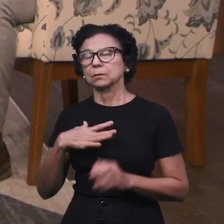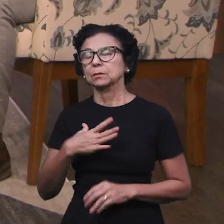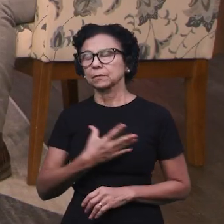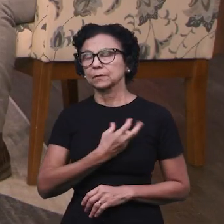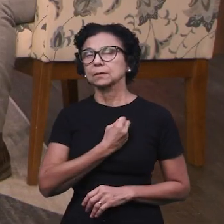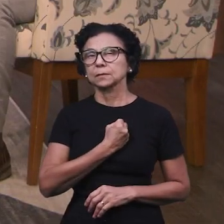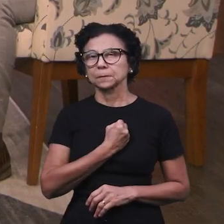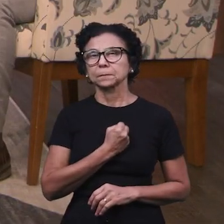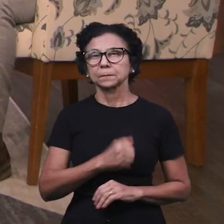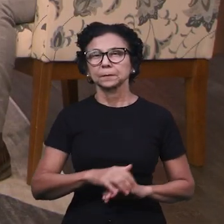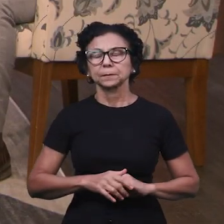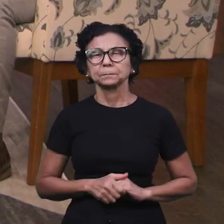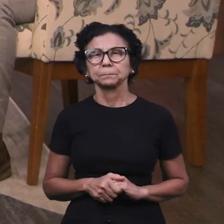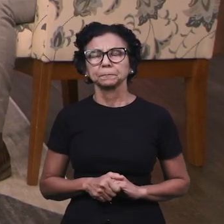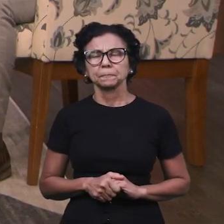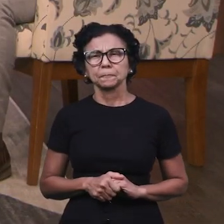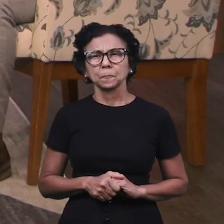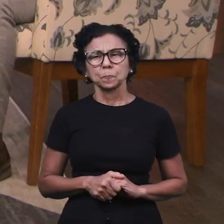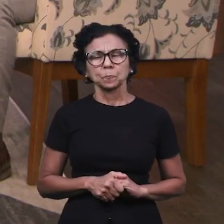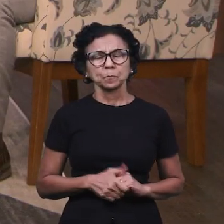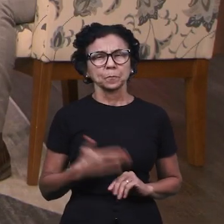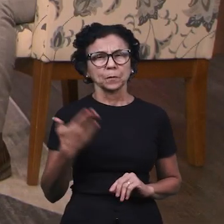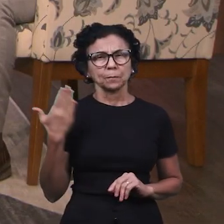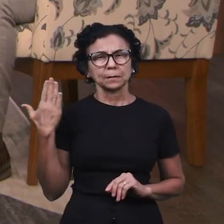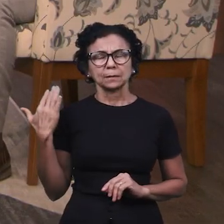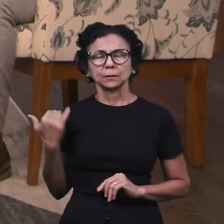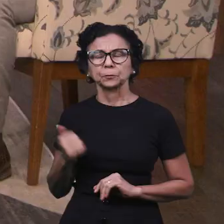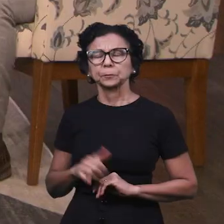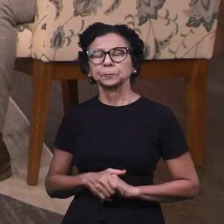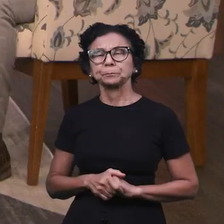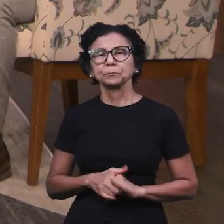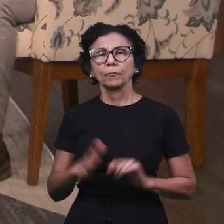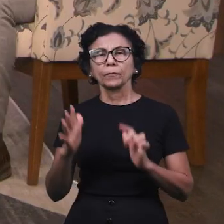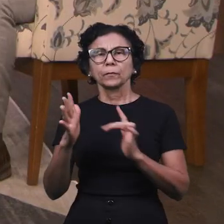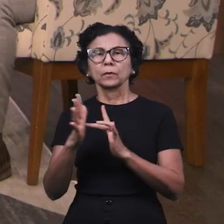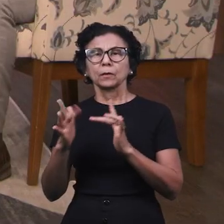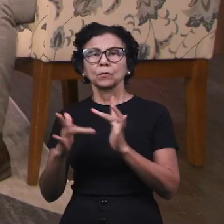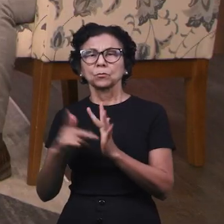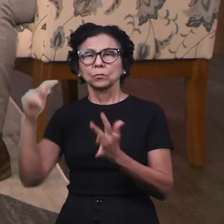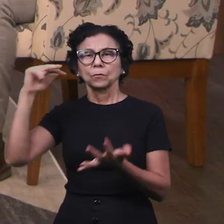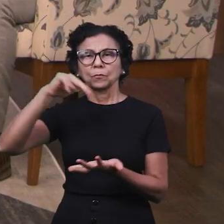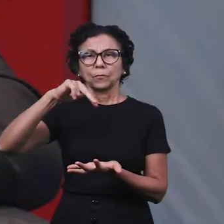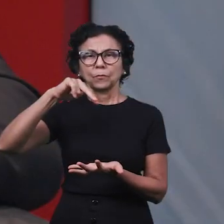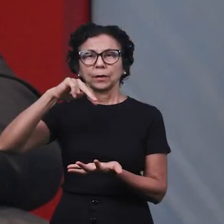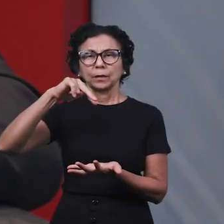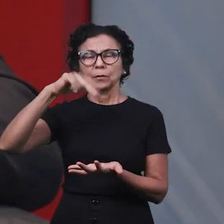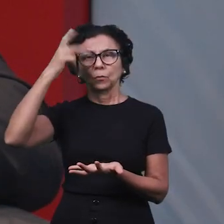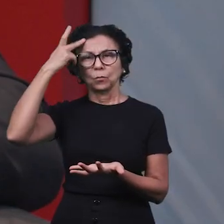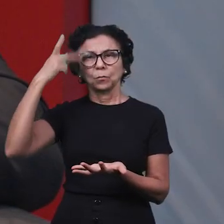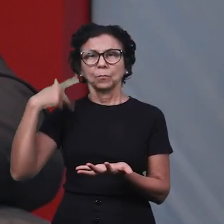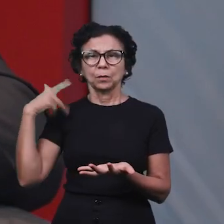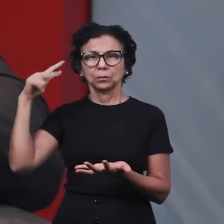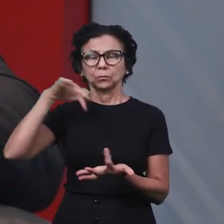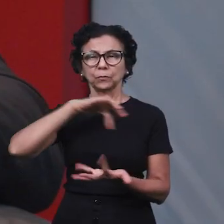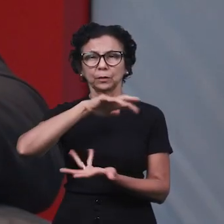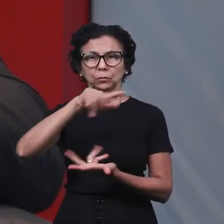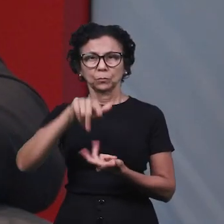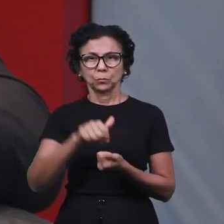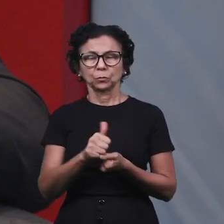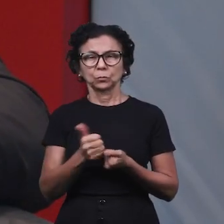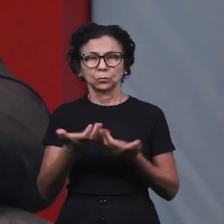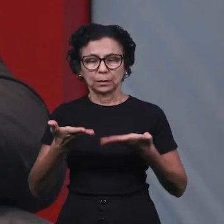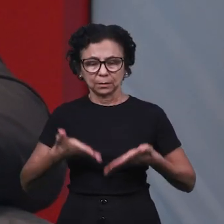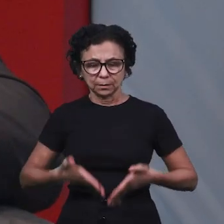salvação. Quando Jesus vem à Terra e ele nasce, cresce, exerce